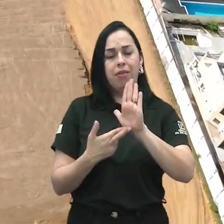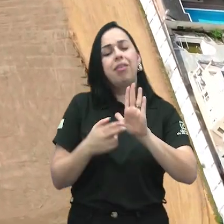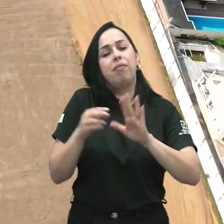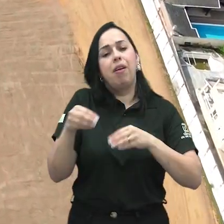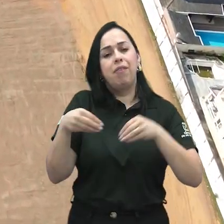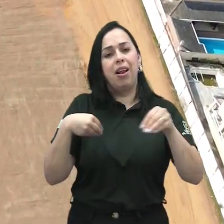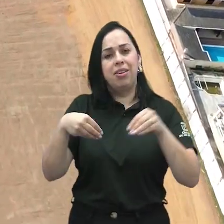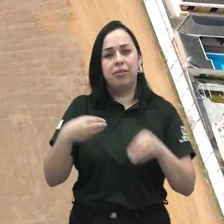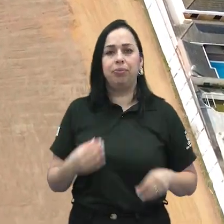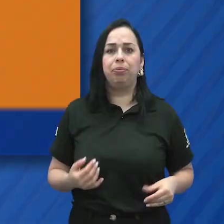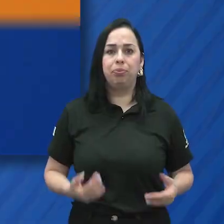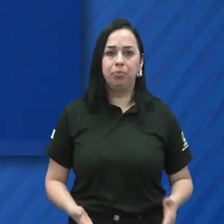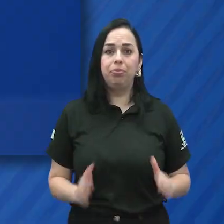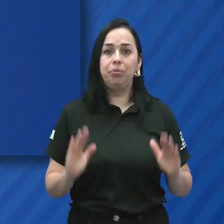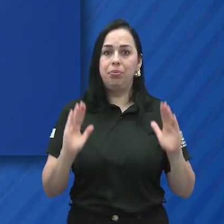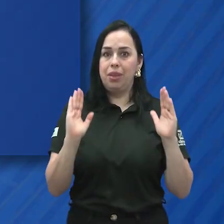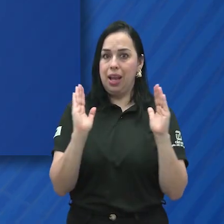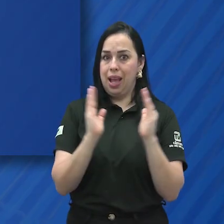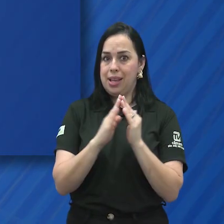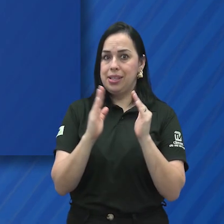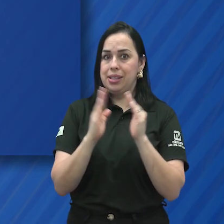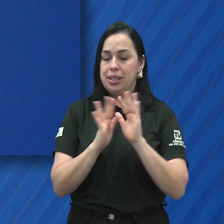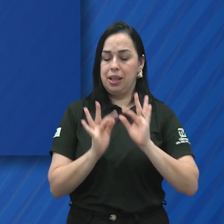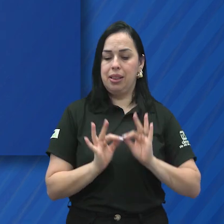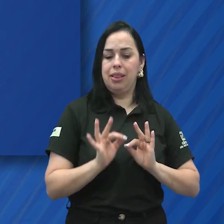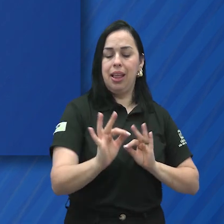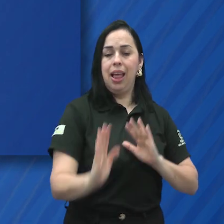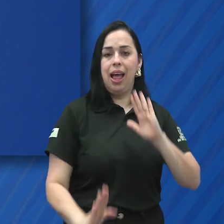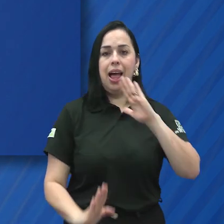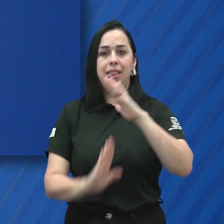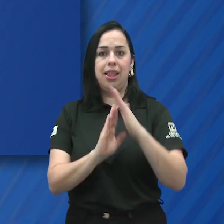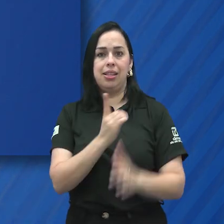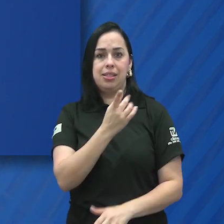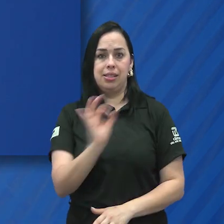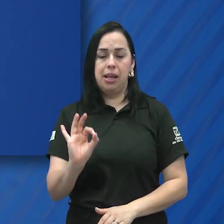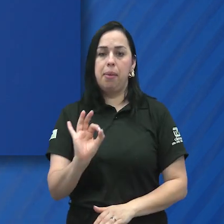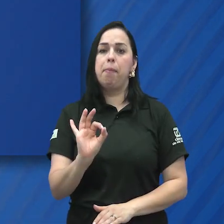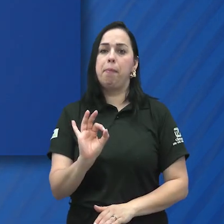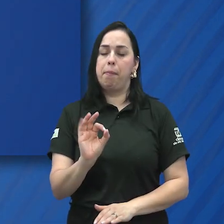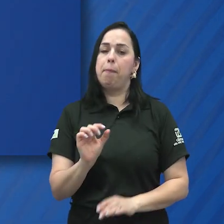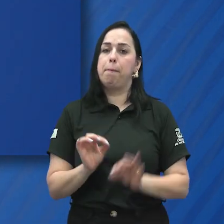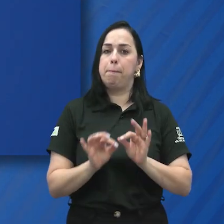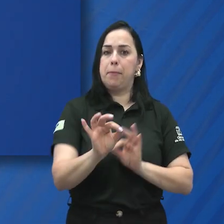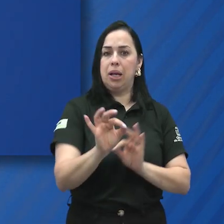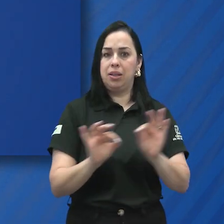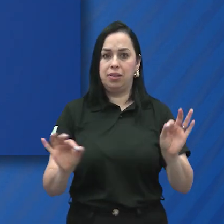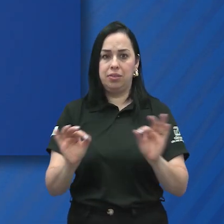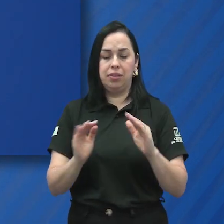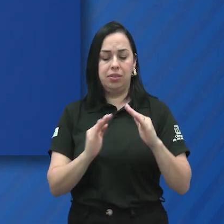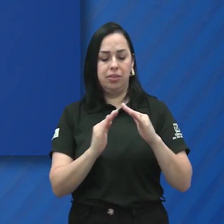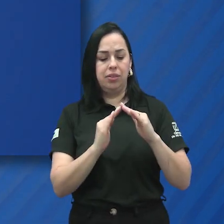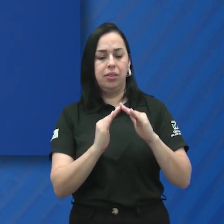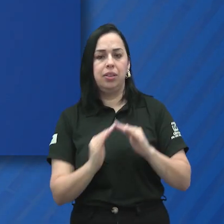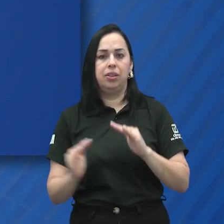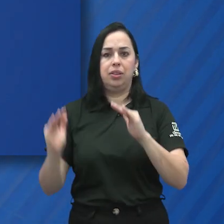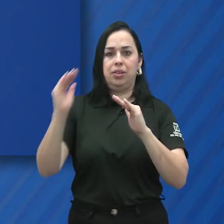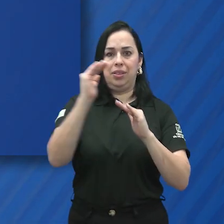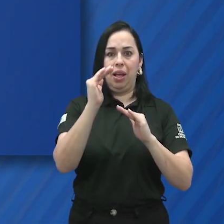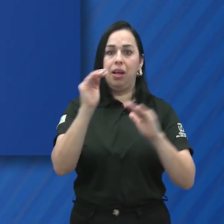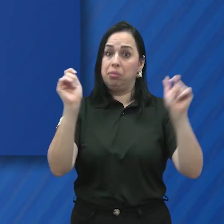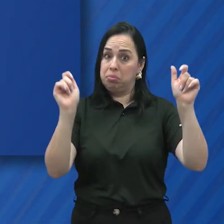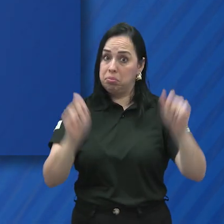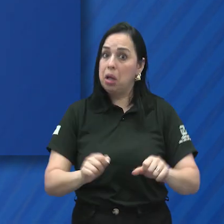mais flexíveis. As casas poderão ter até 100 metros quadrados, sobrados